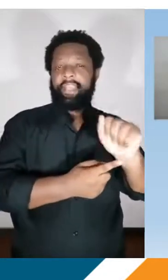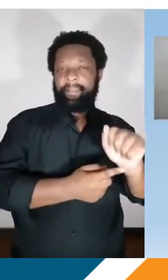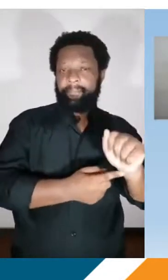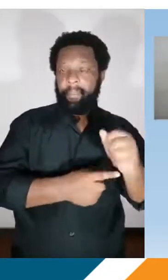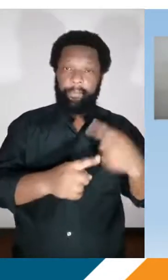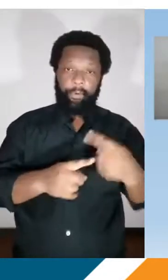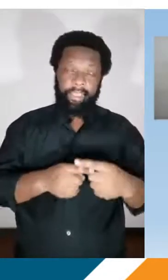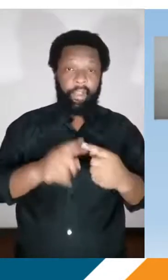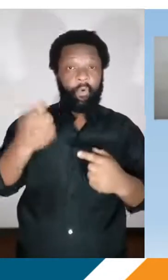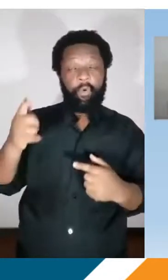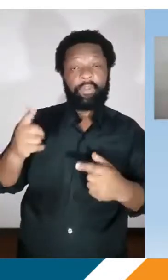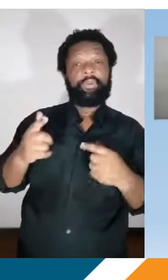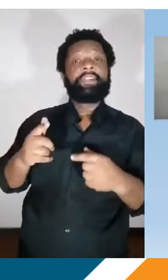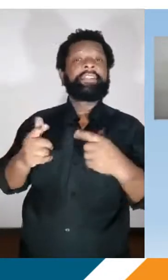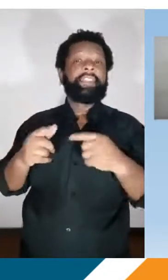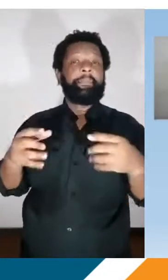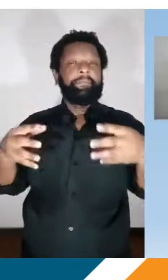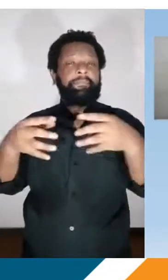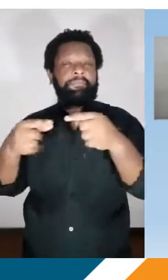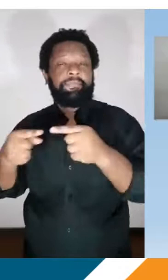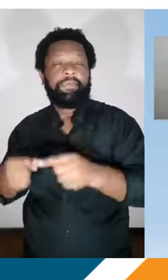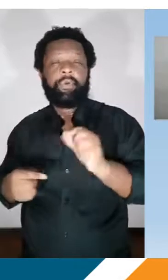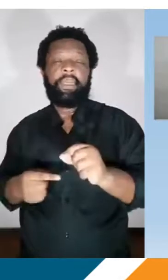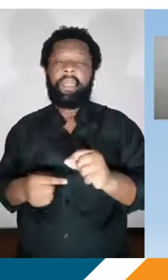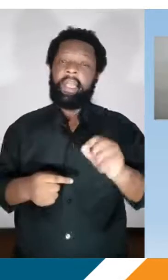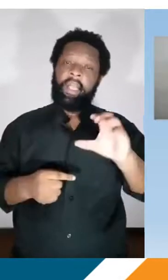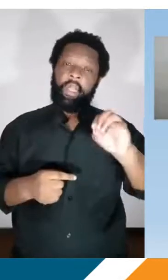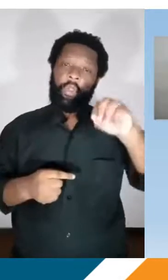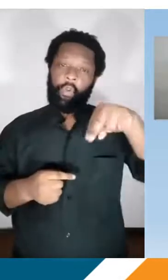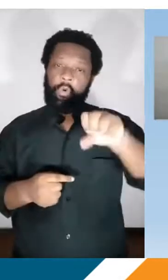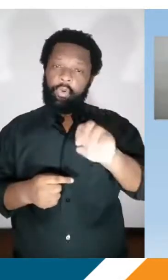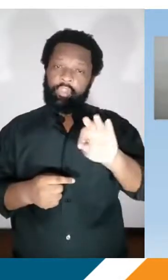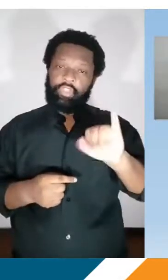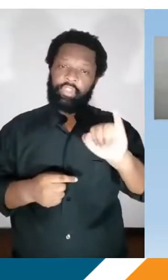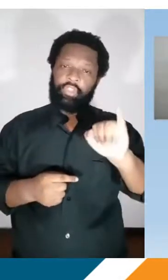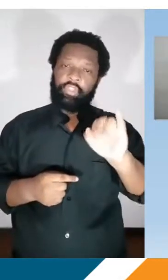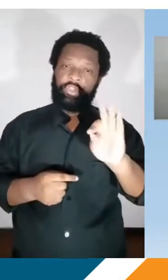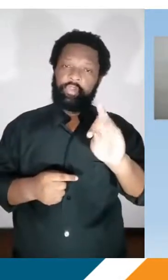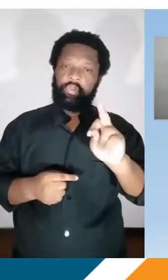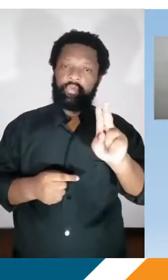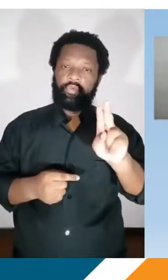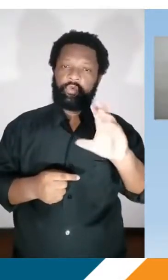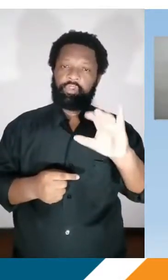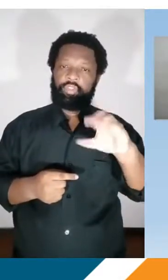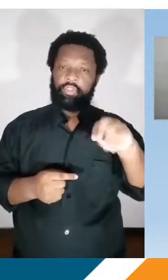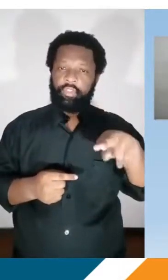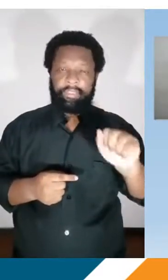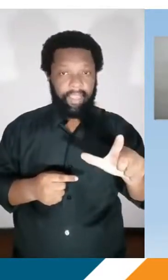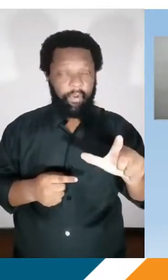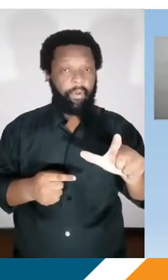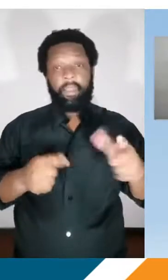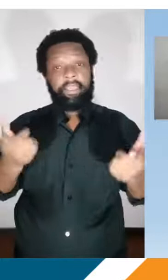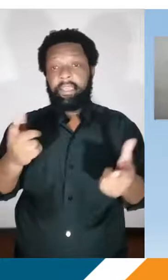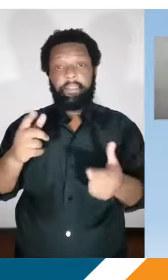de cadeia, por exemplo, a isomeria o quê? Isomeria constitucional, em que está atribuída a conectividade, mudança de conectividade